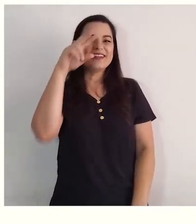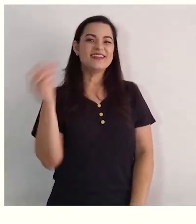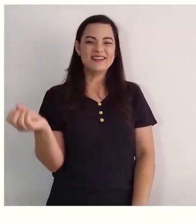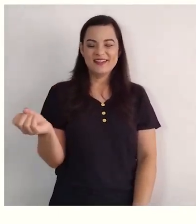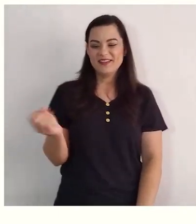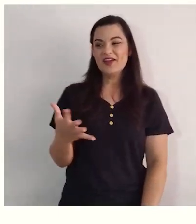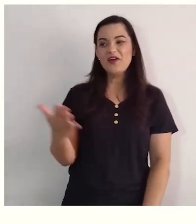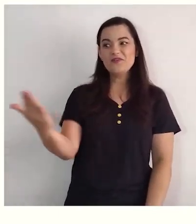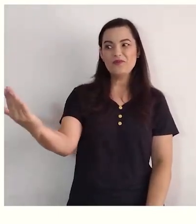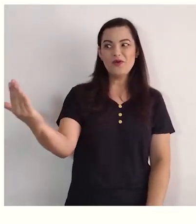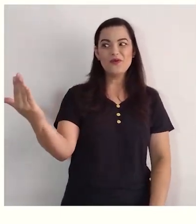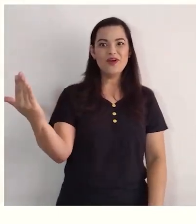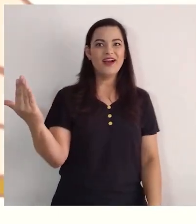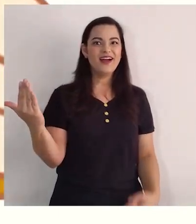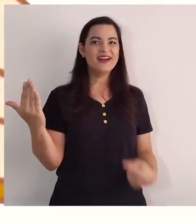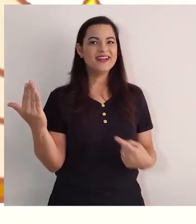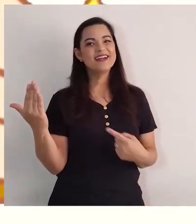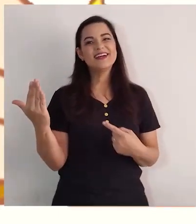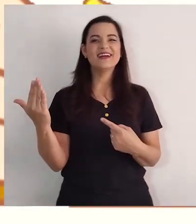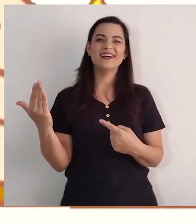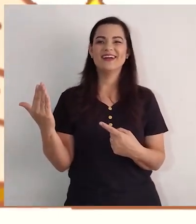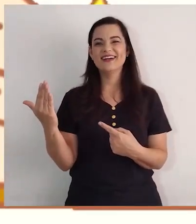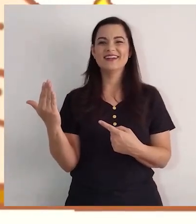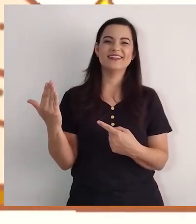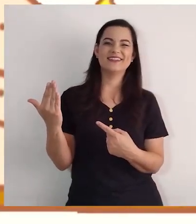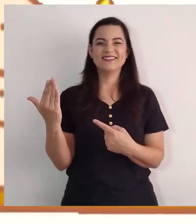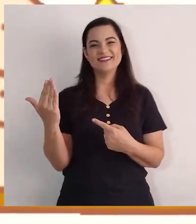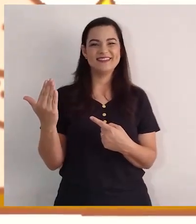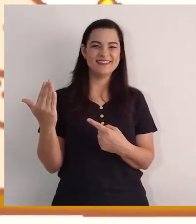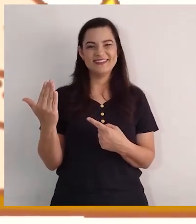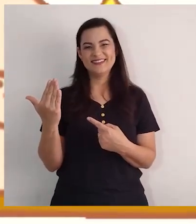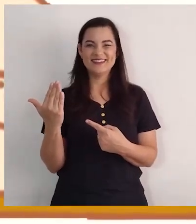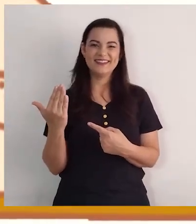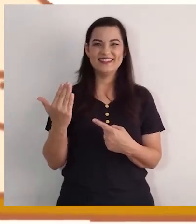E vem uma história aí.